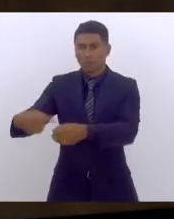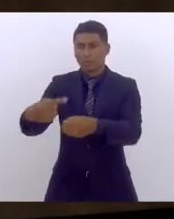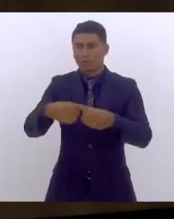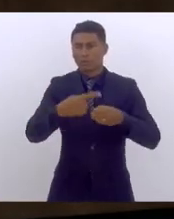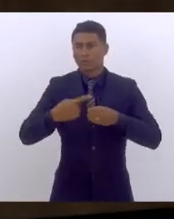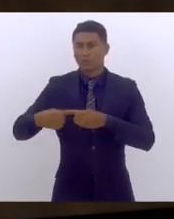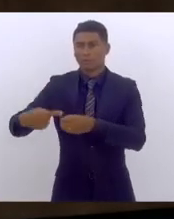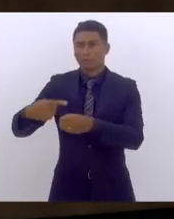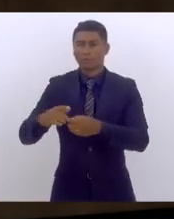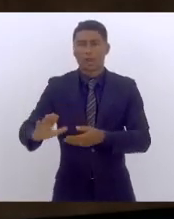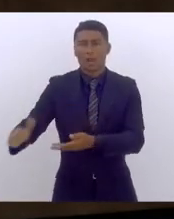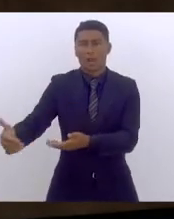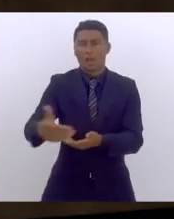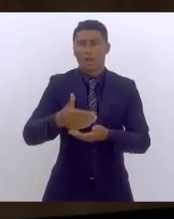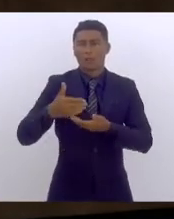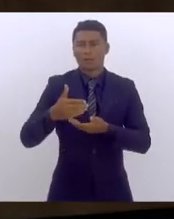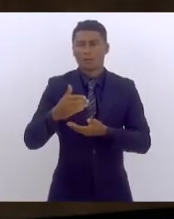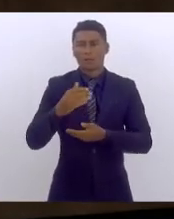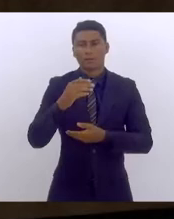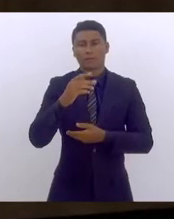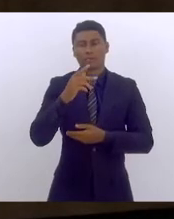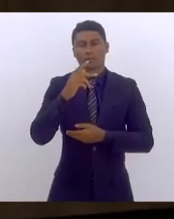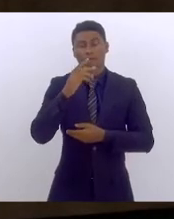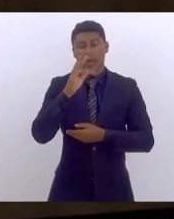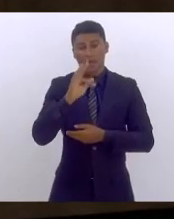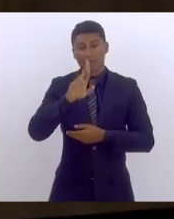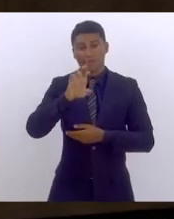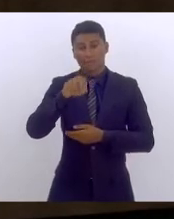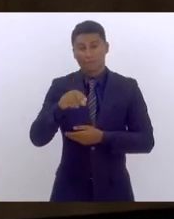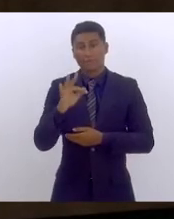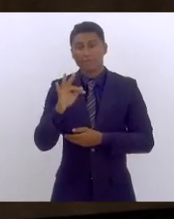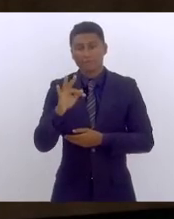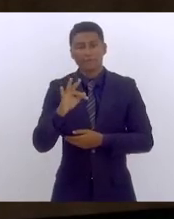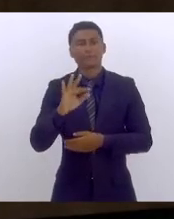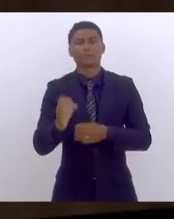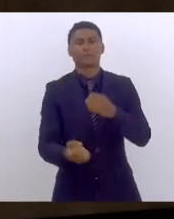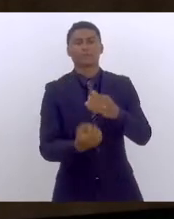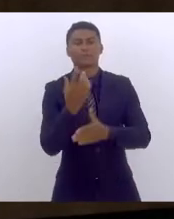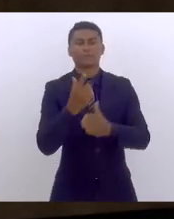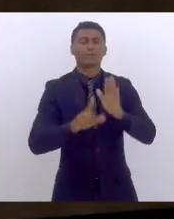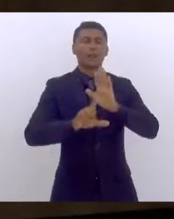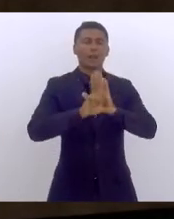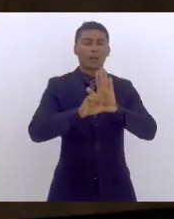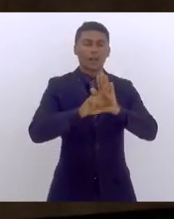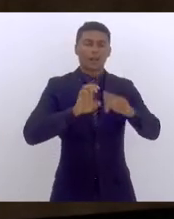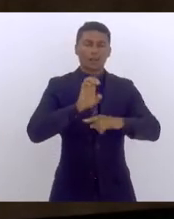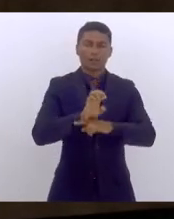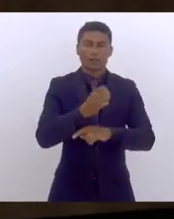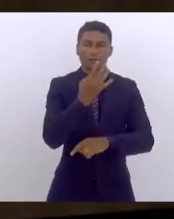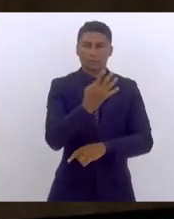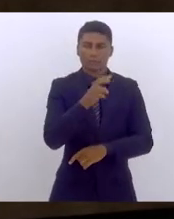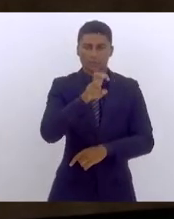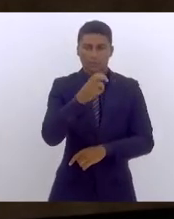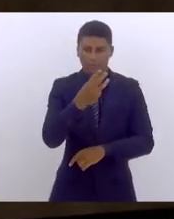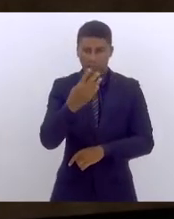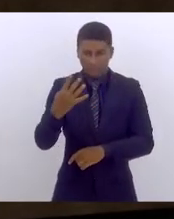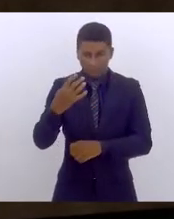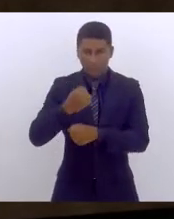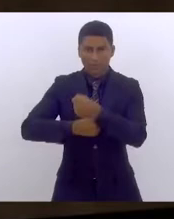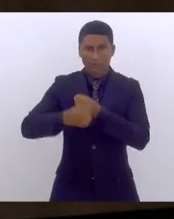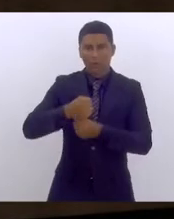Municípios Fluminense, o FREMF, criado pela Lei Estadual 4.534, de